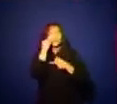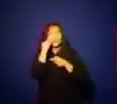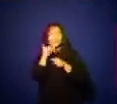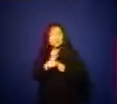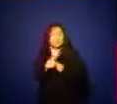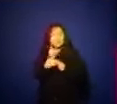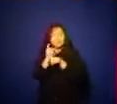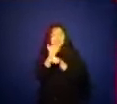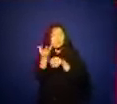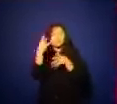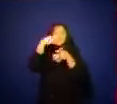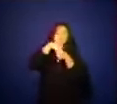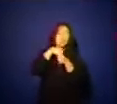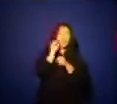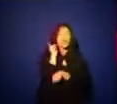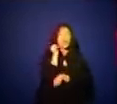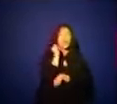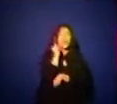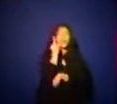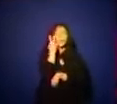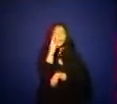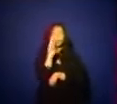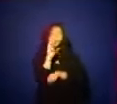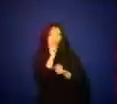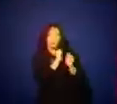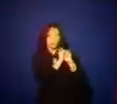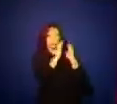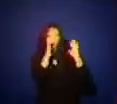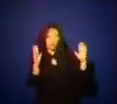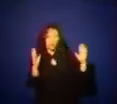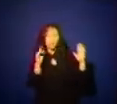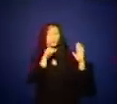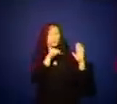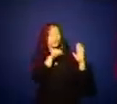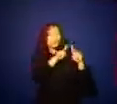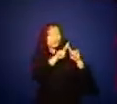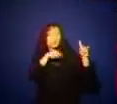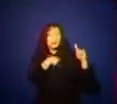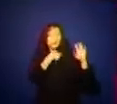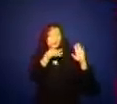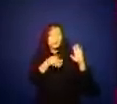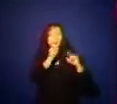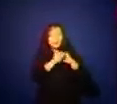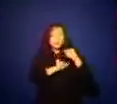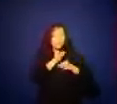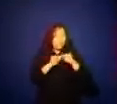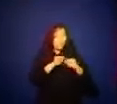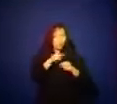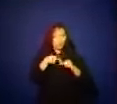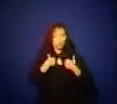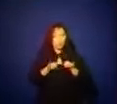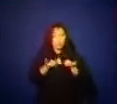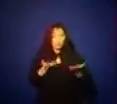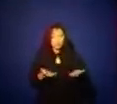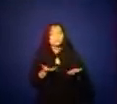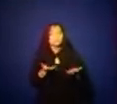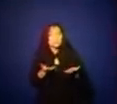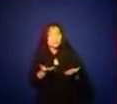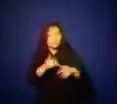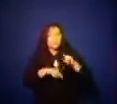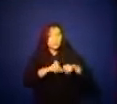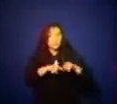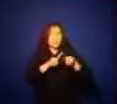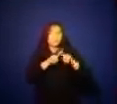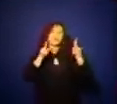para contar uma história então primeiro a gente não né a opinião Nossa que não é um não foi uma coisa clássica de oferta depois a Ucrânia